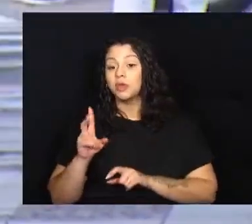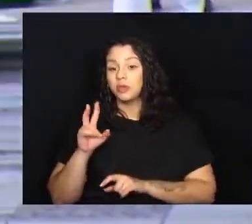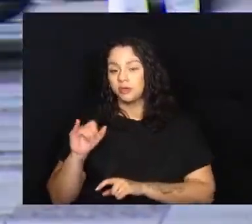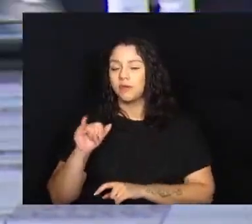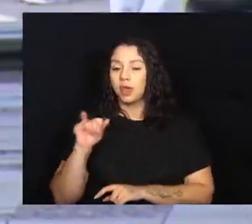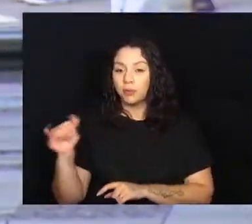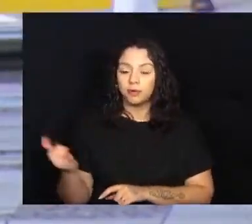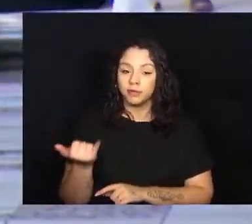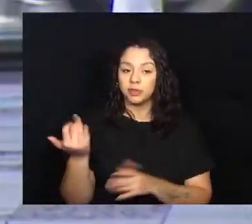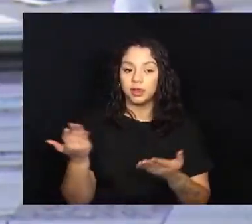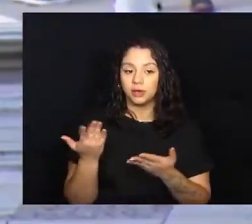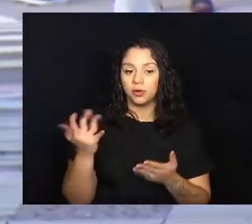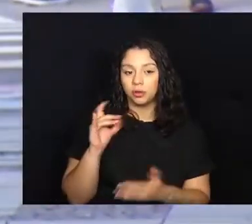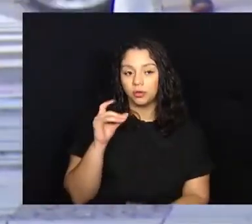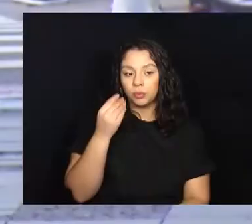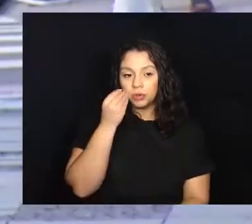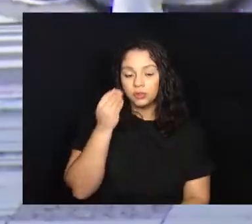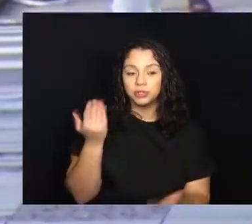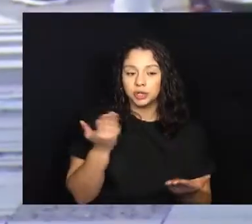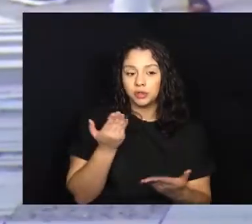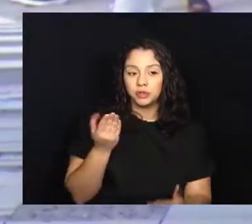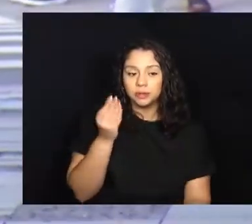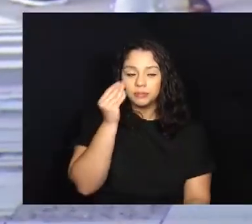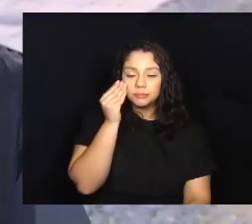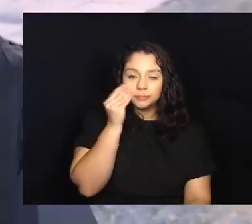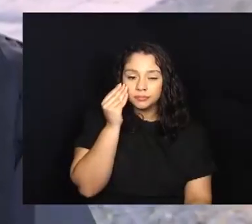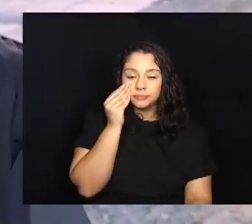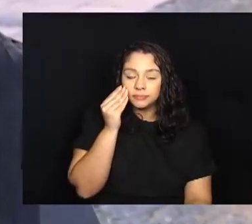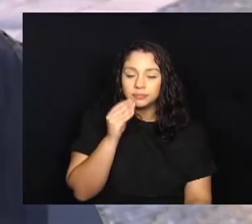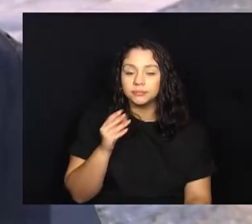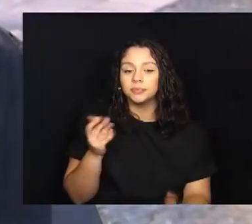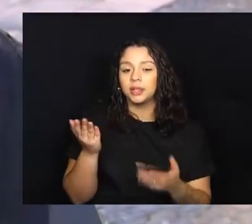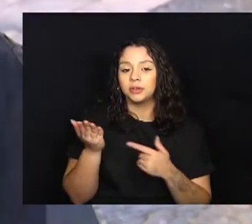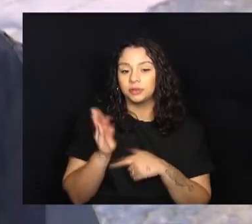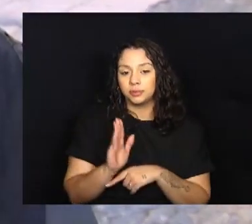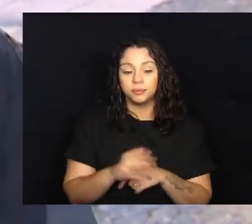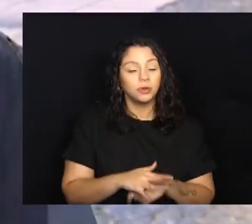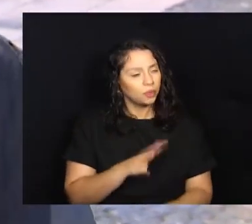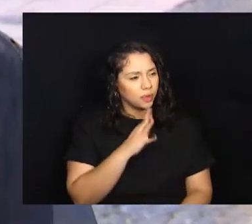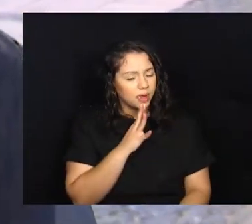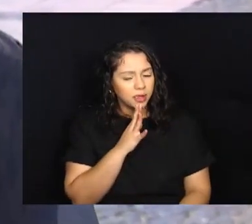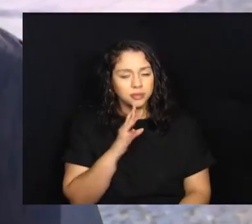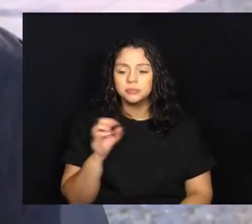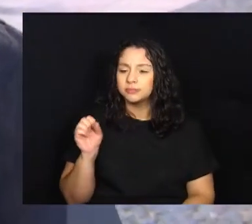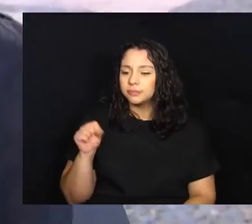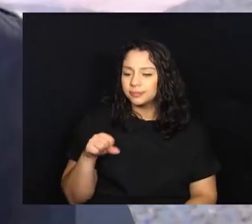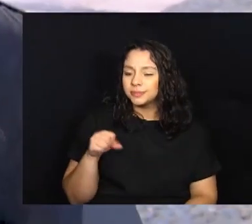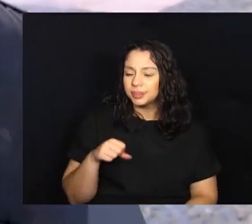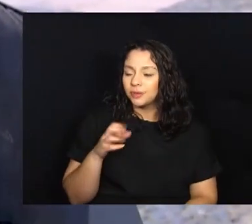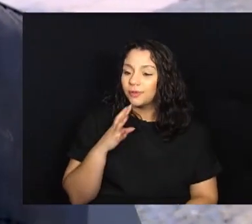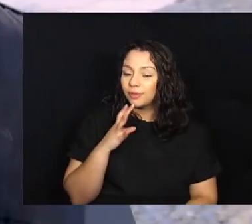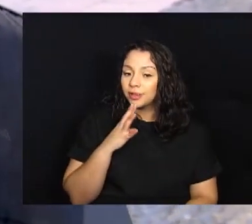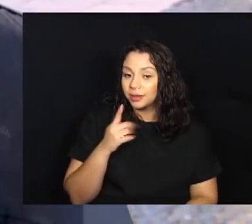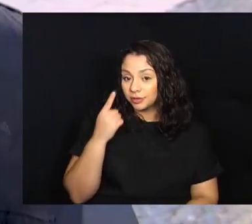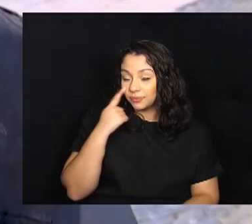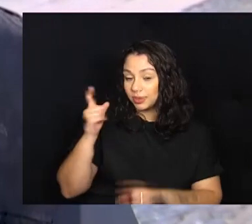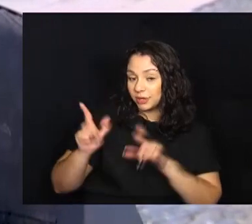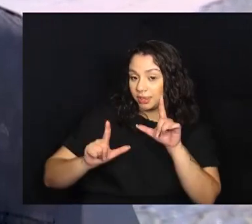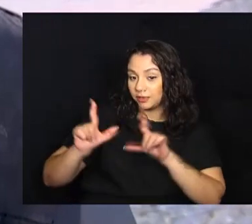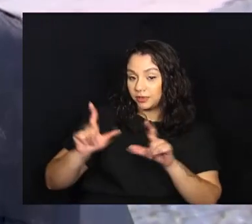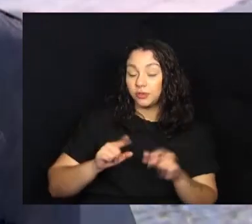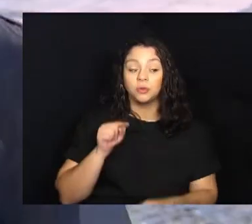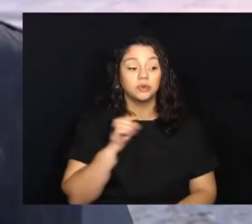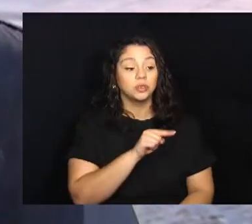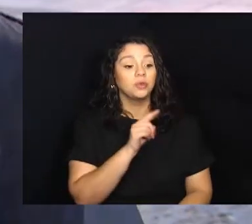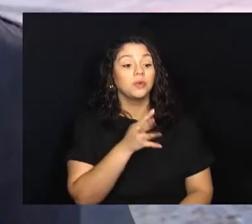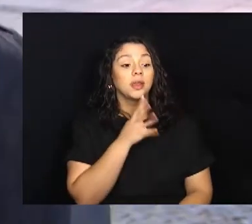aproveitar a oportunidade para correr atrás do prejuízo. Conheço. Já ouviu falar? Já, pela televisão. O que o senhor ouviu